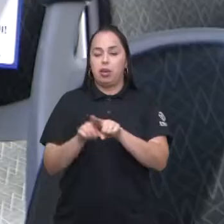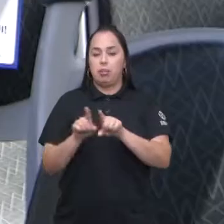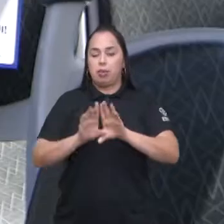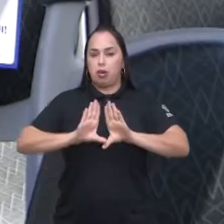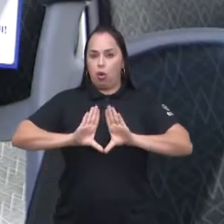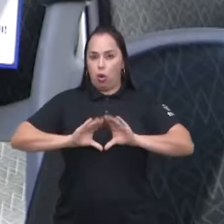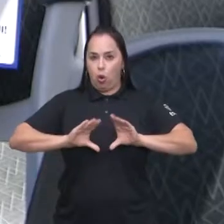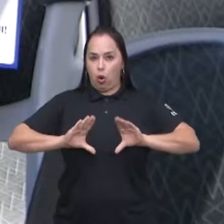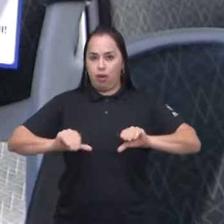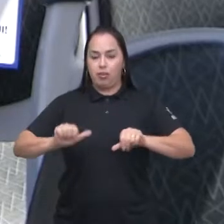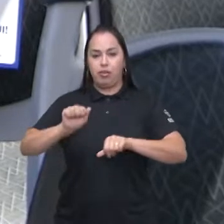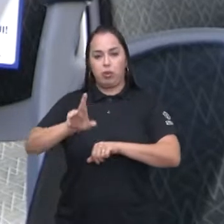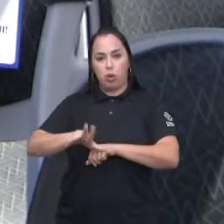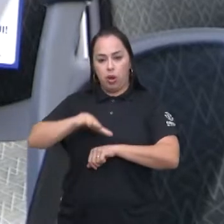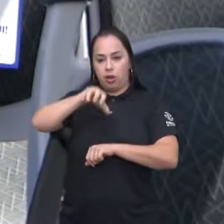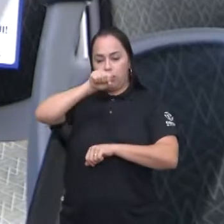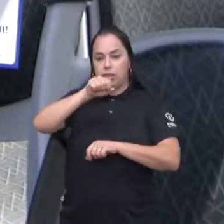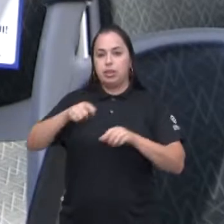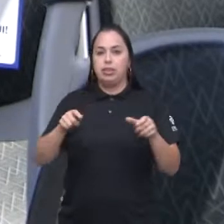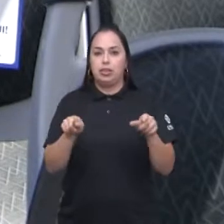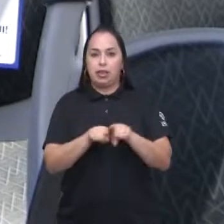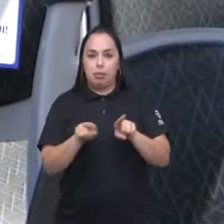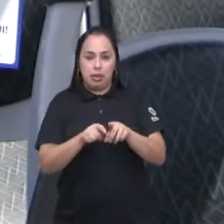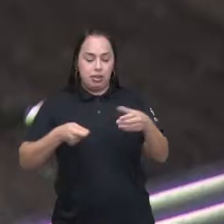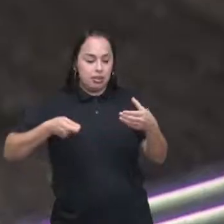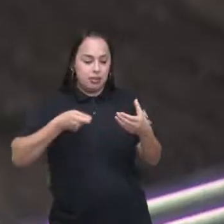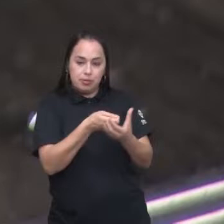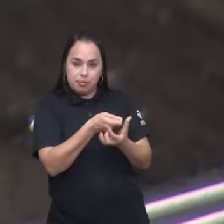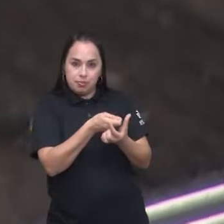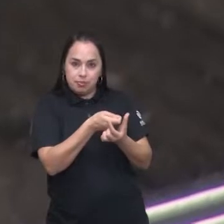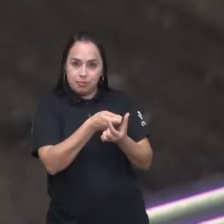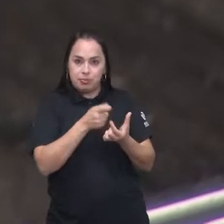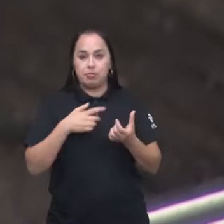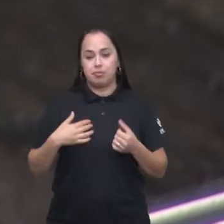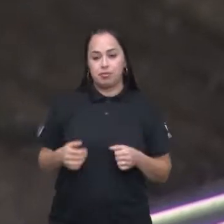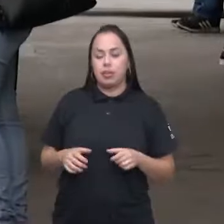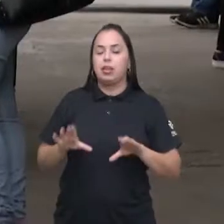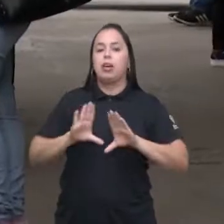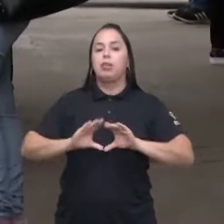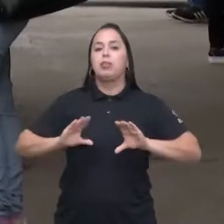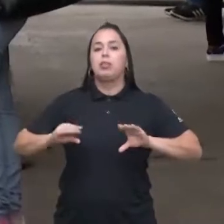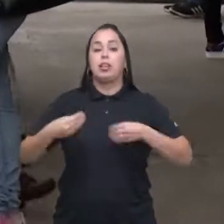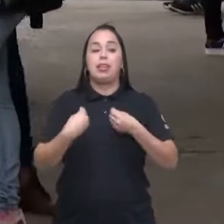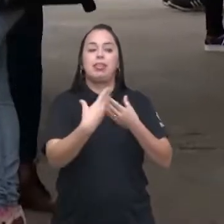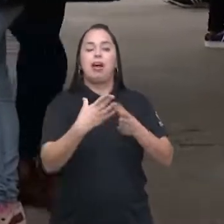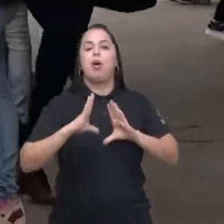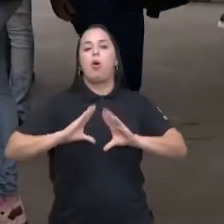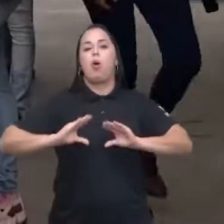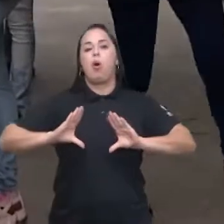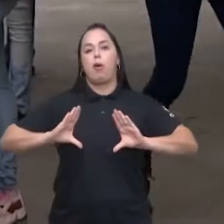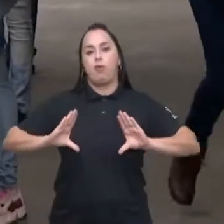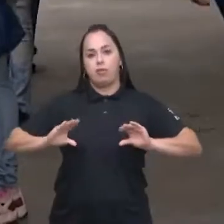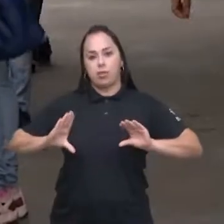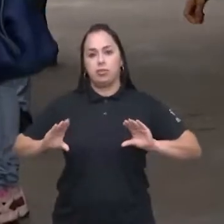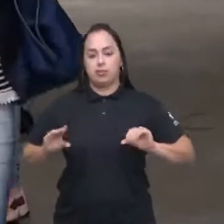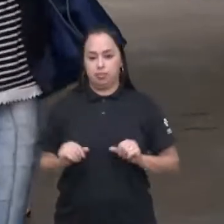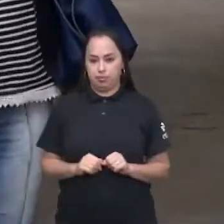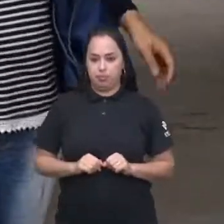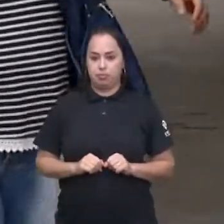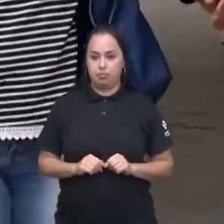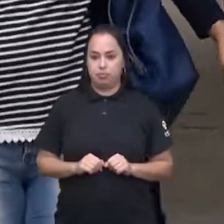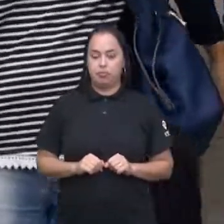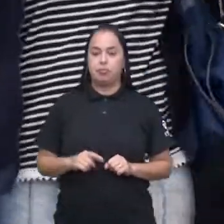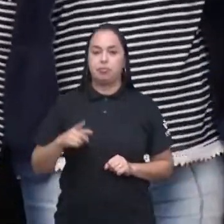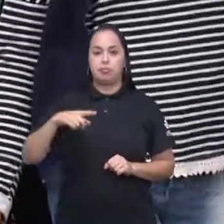de ônibus que será equipada com comodidades como ar-condicionado e carregadores USB também aumente o conforto dos usuários